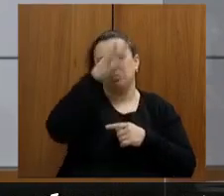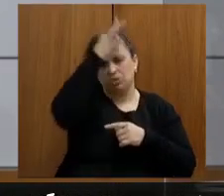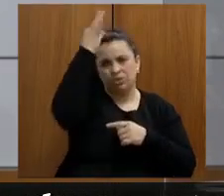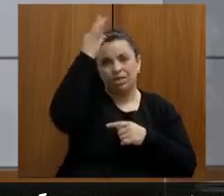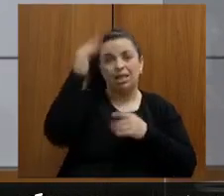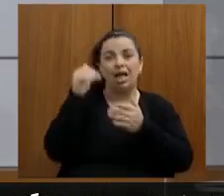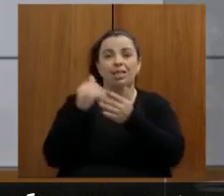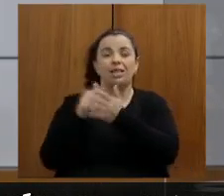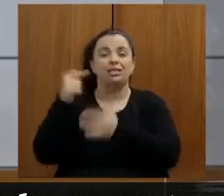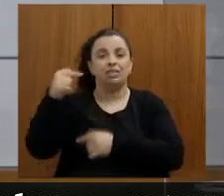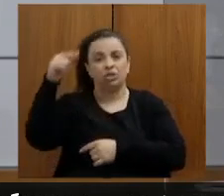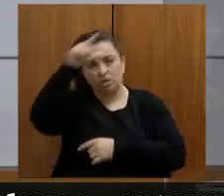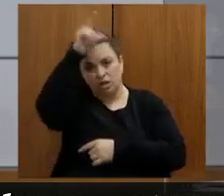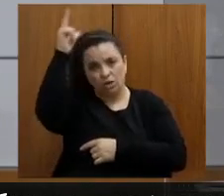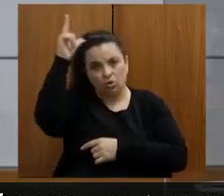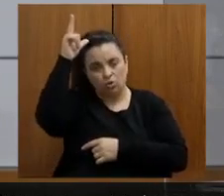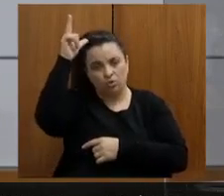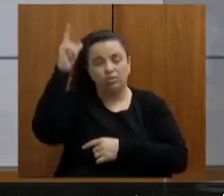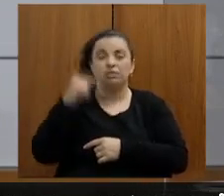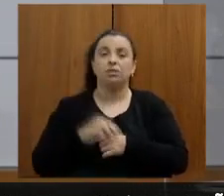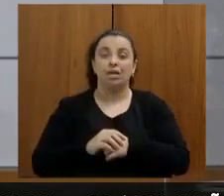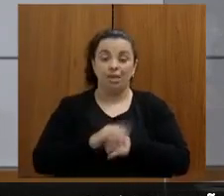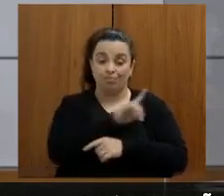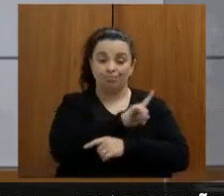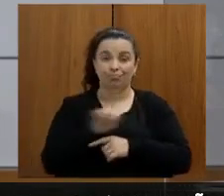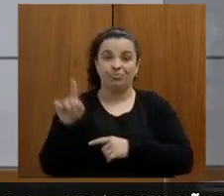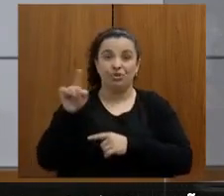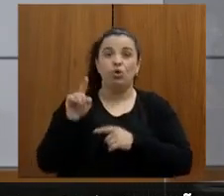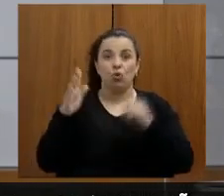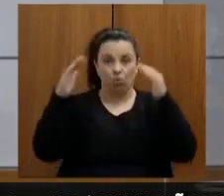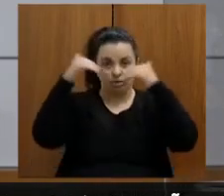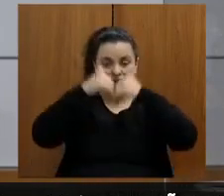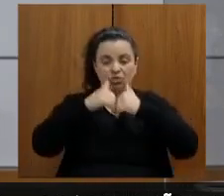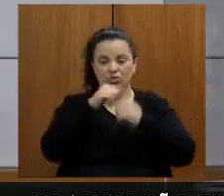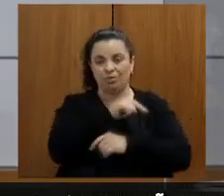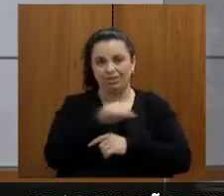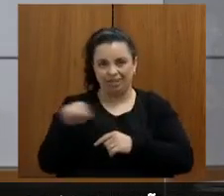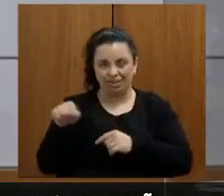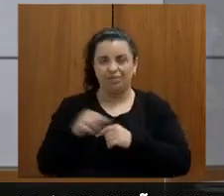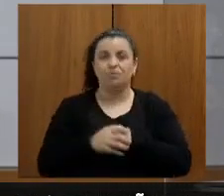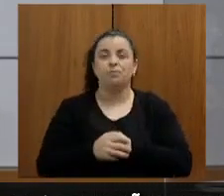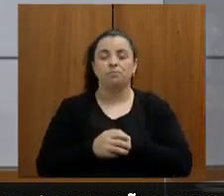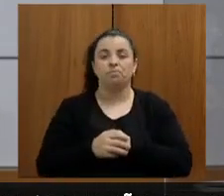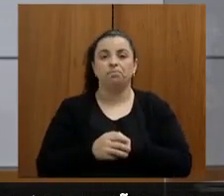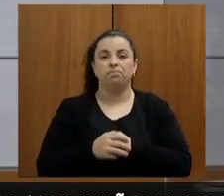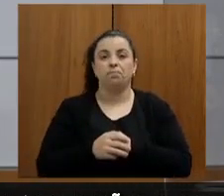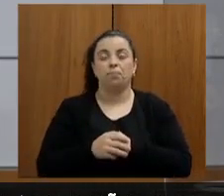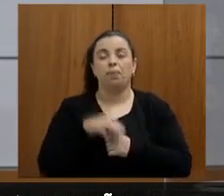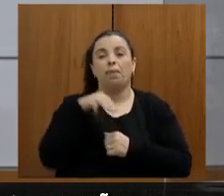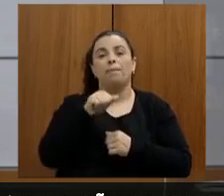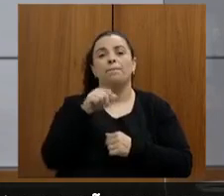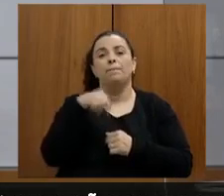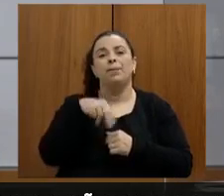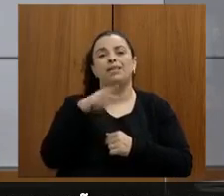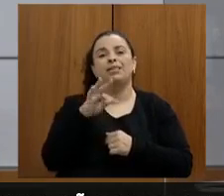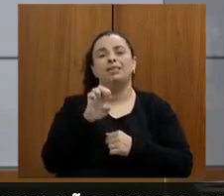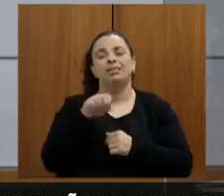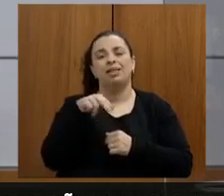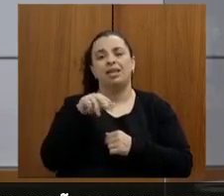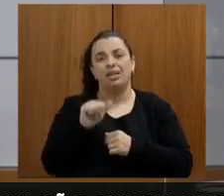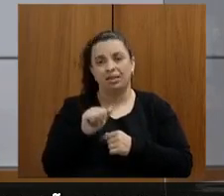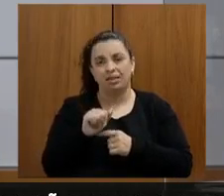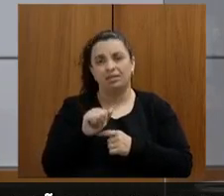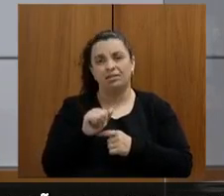passando por Conceição do Mato Dentro em Mantena Brasília e